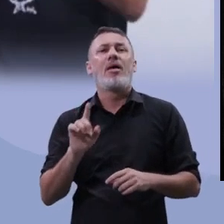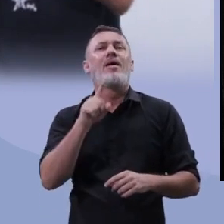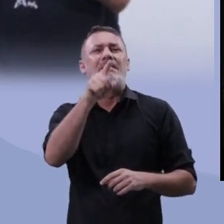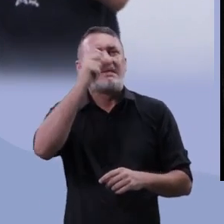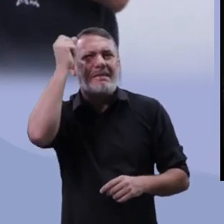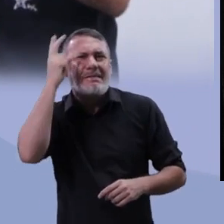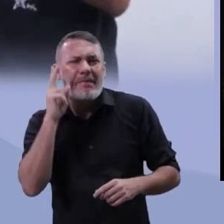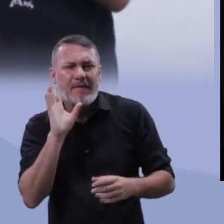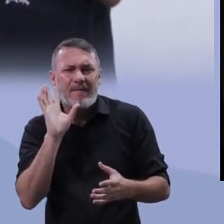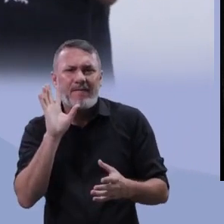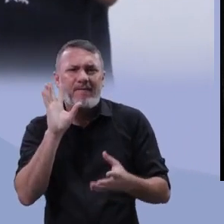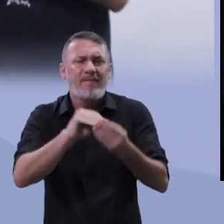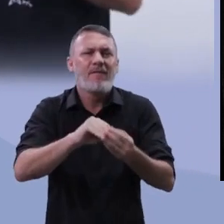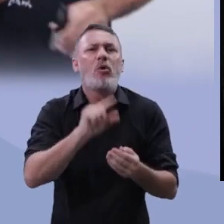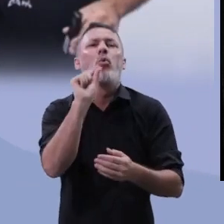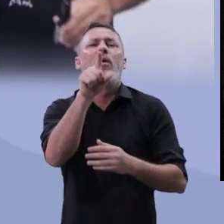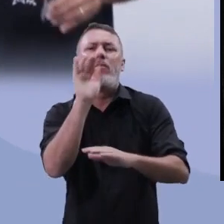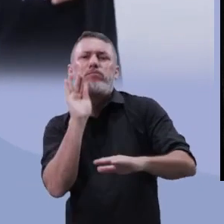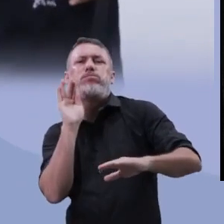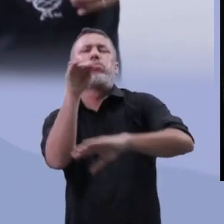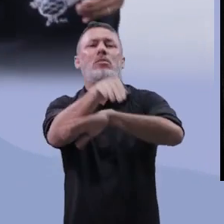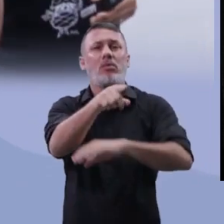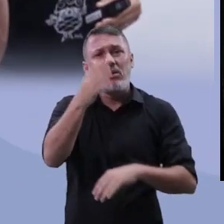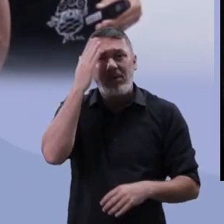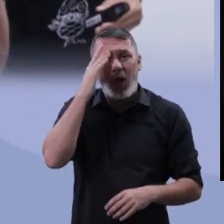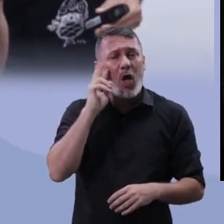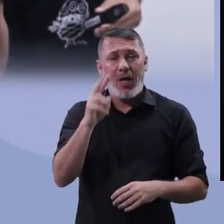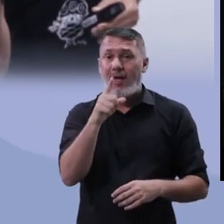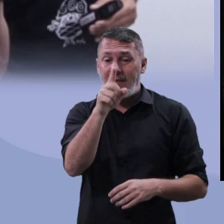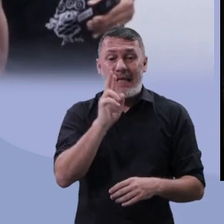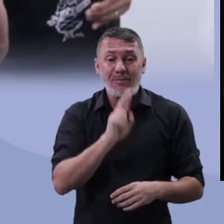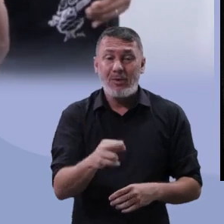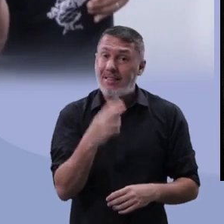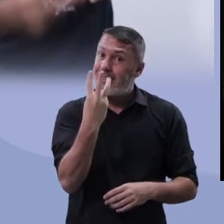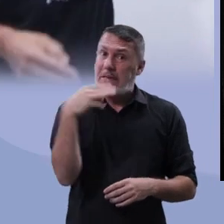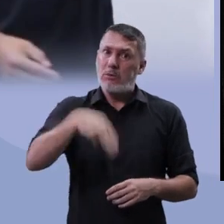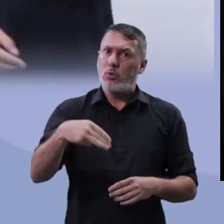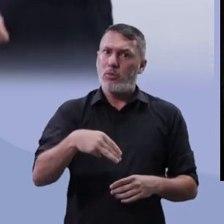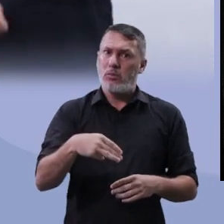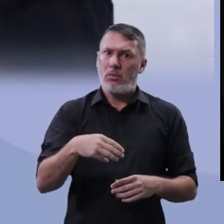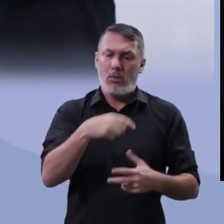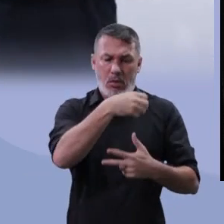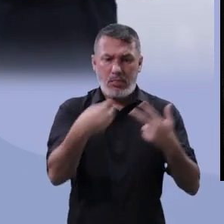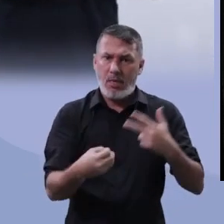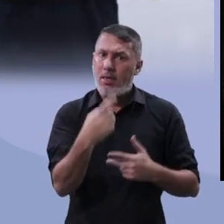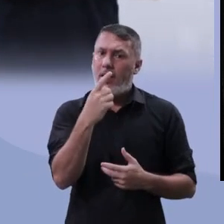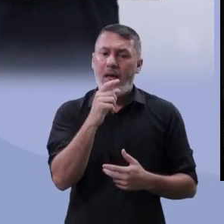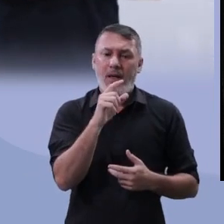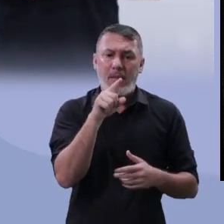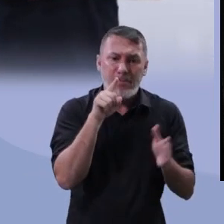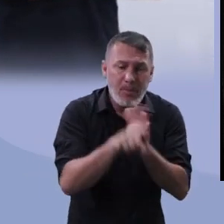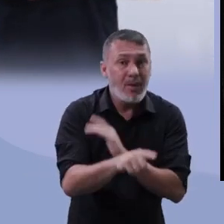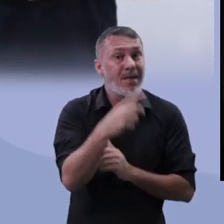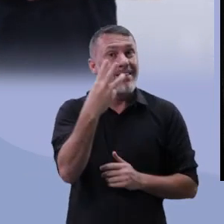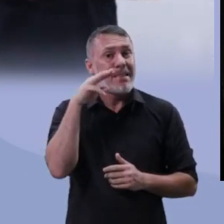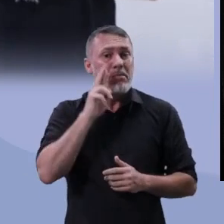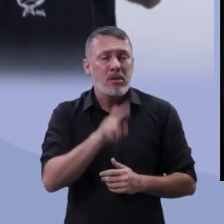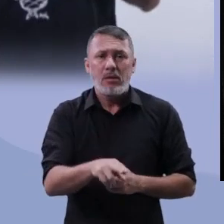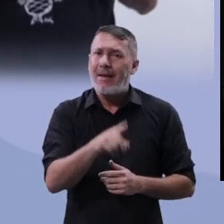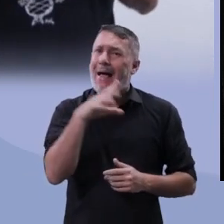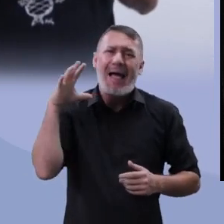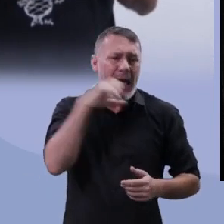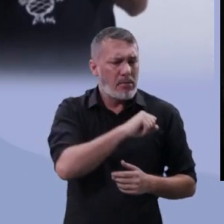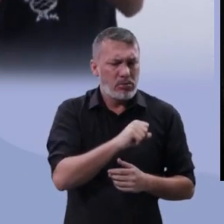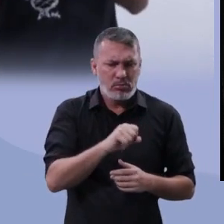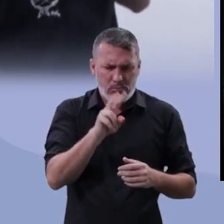faz? O que é hackear? É cortar caminho. Você só tem 3 minutos para resolver uma questão no Enem, meu hacker. Você